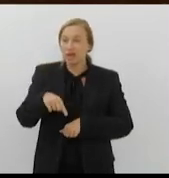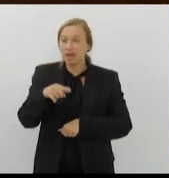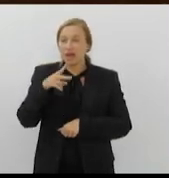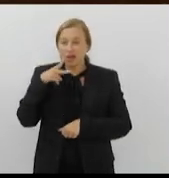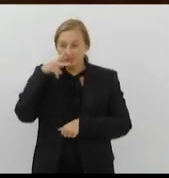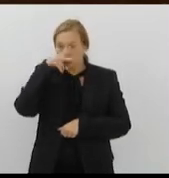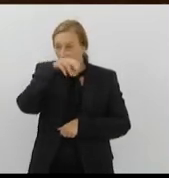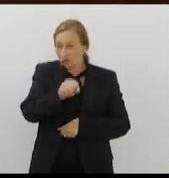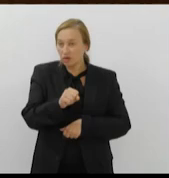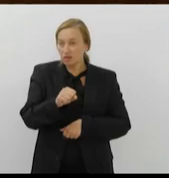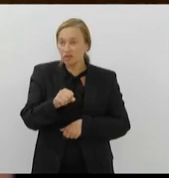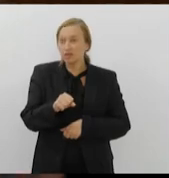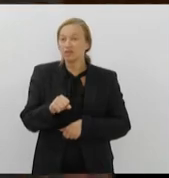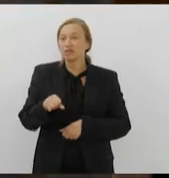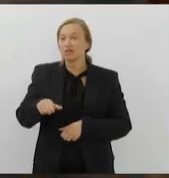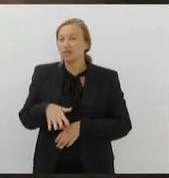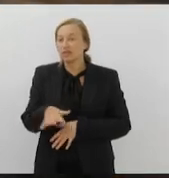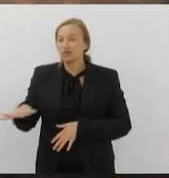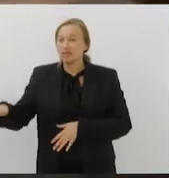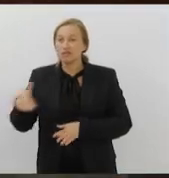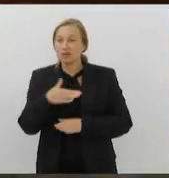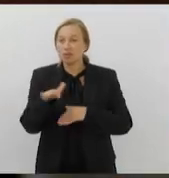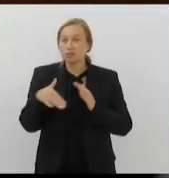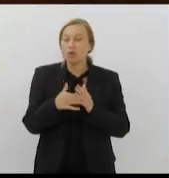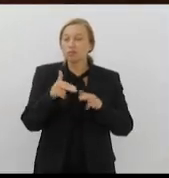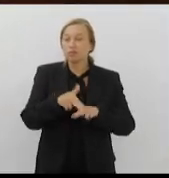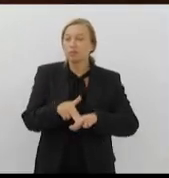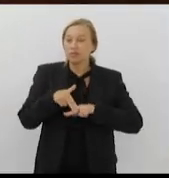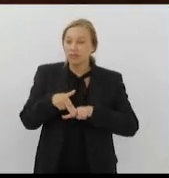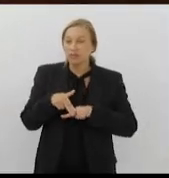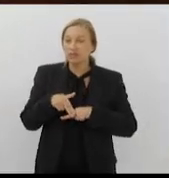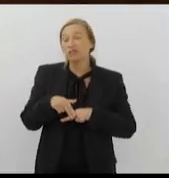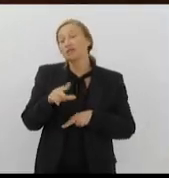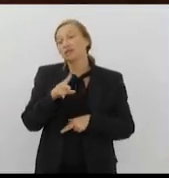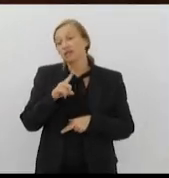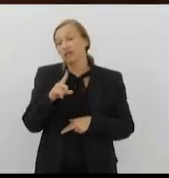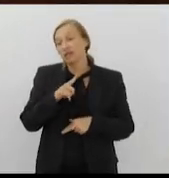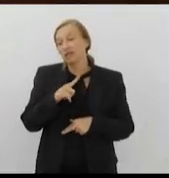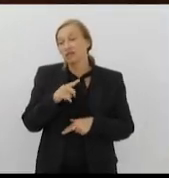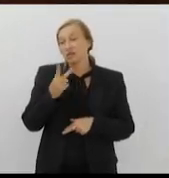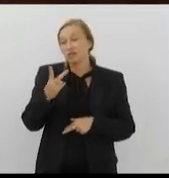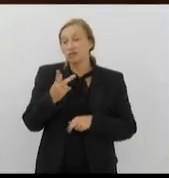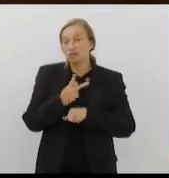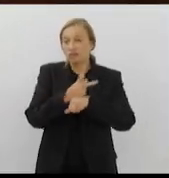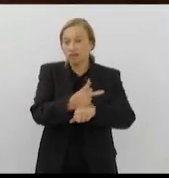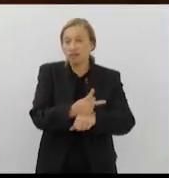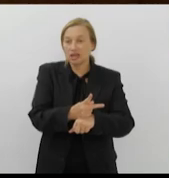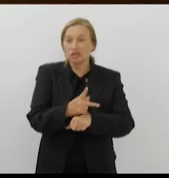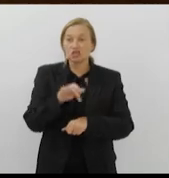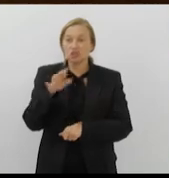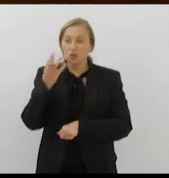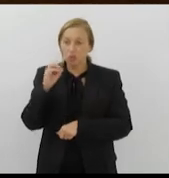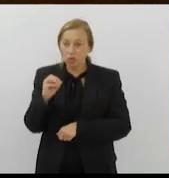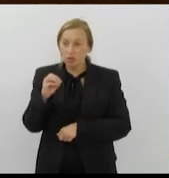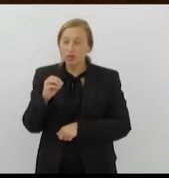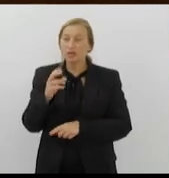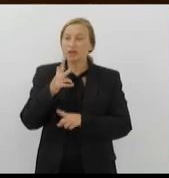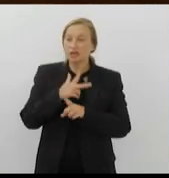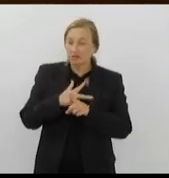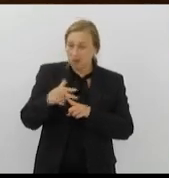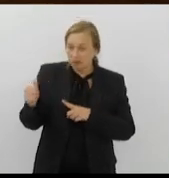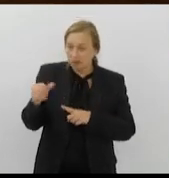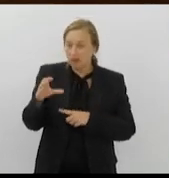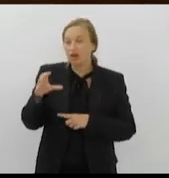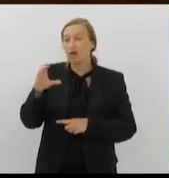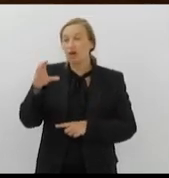força da periferia como um todo. E é por isso que ela tem duas medalhas de ouro, é por isso que ela é campeã olímpica, é por isso